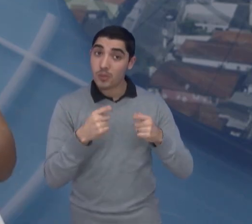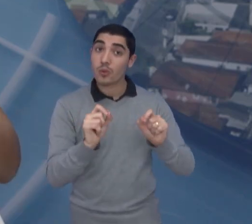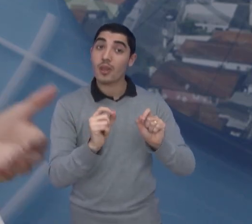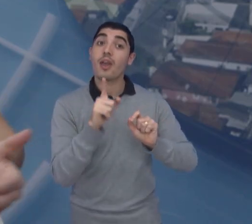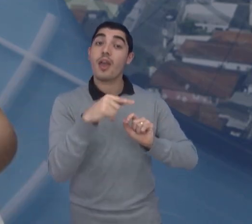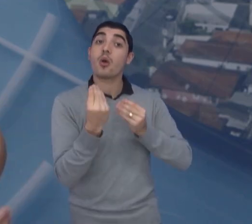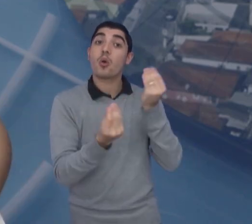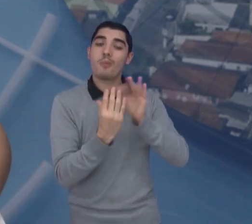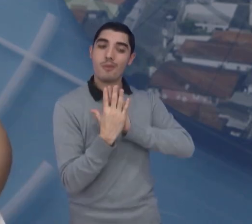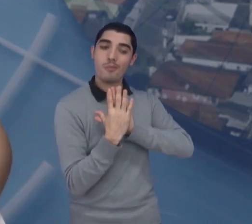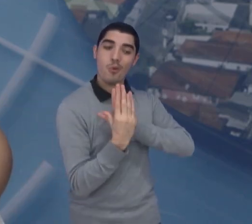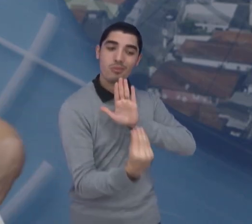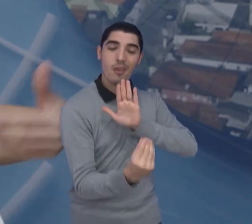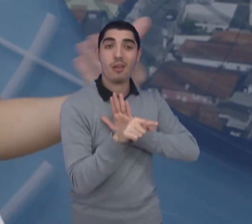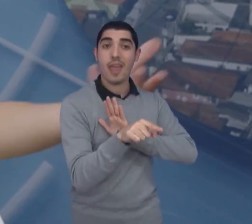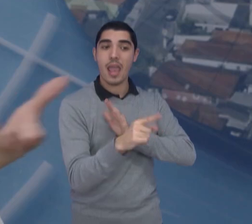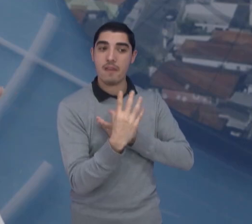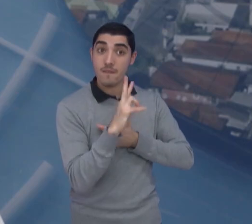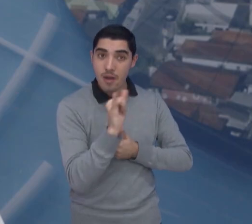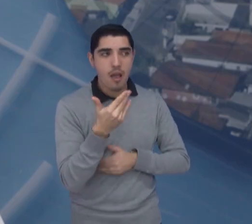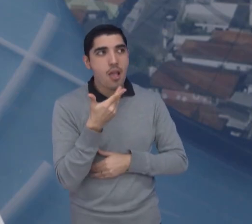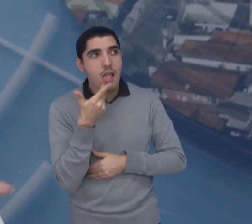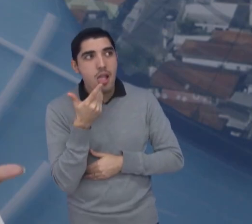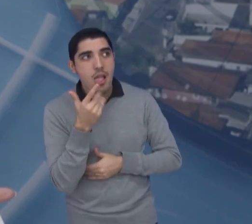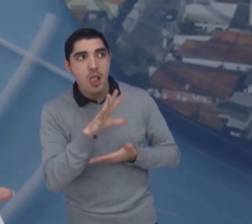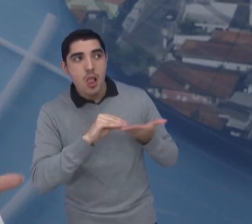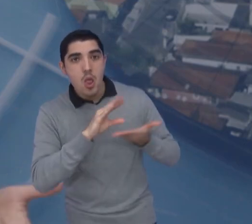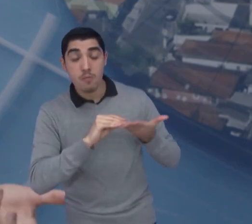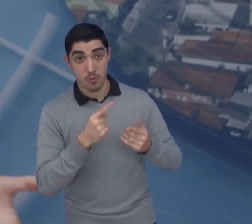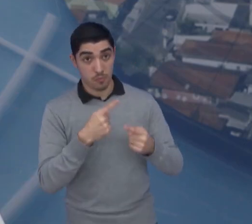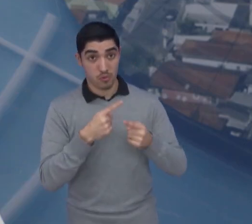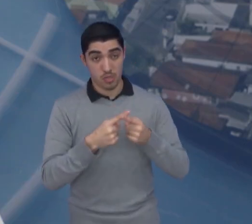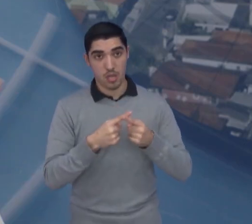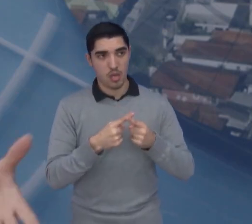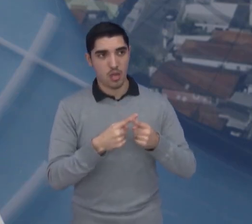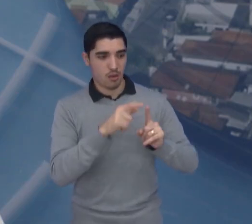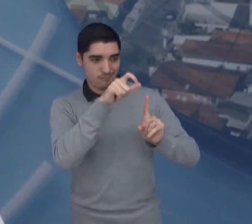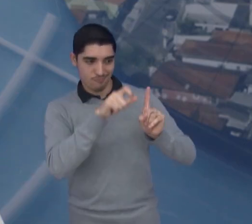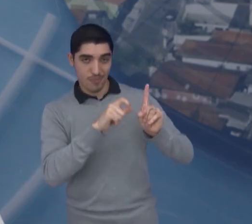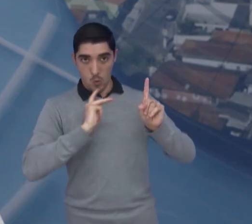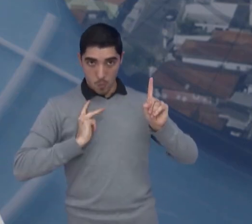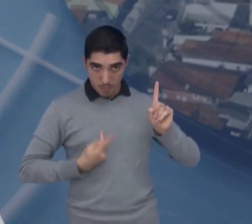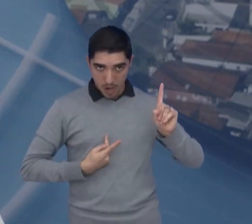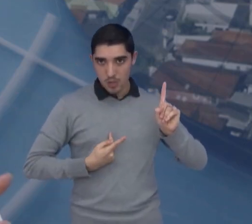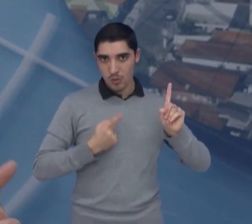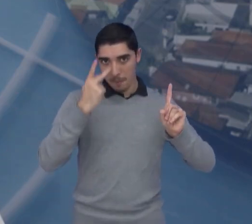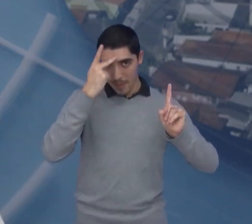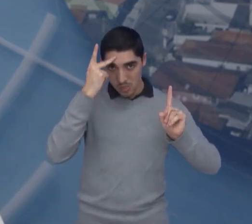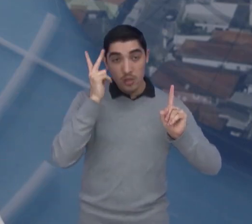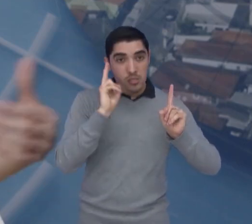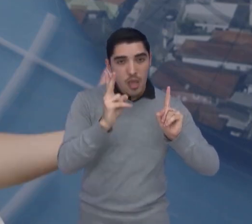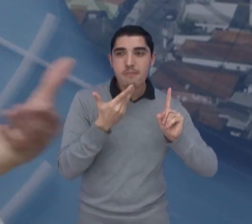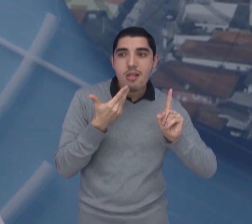tem, né? Do que a gente está passando, porque qualquer ser humano ele vai aprender com o exemplo, né? Então, a forma como você trata, a